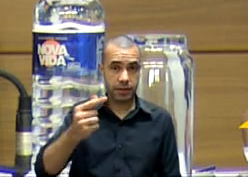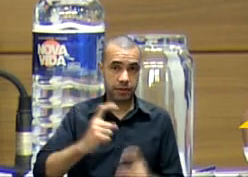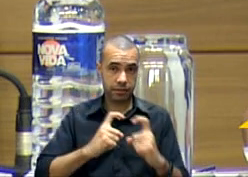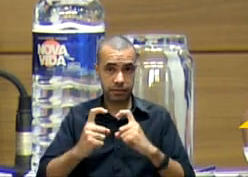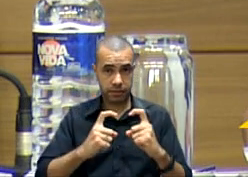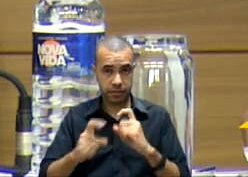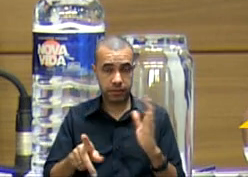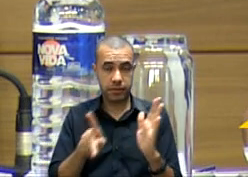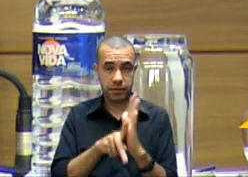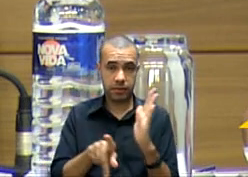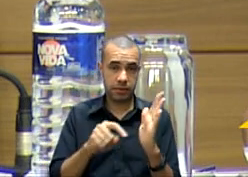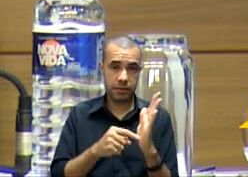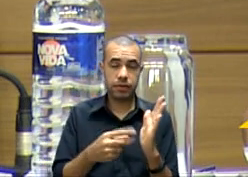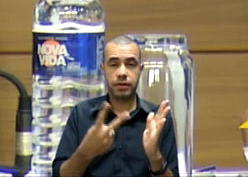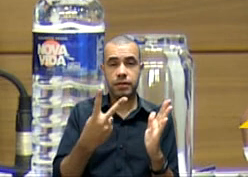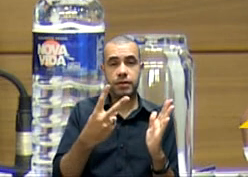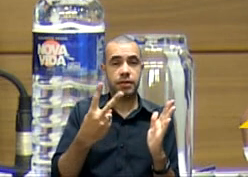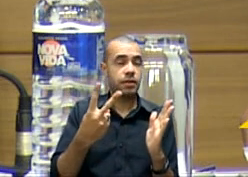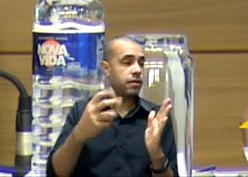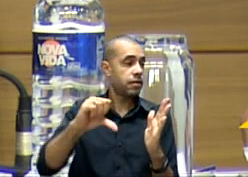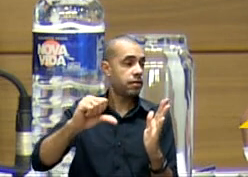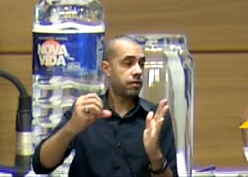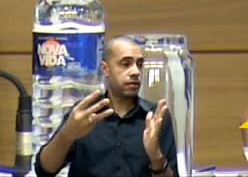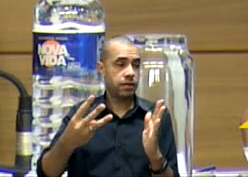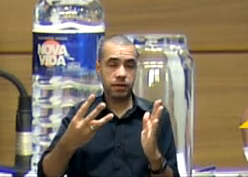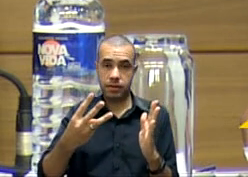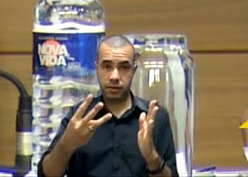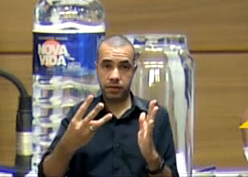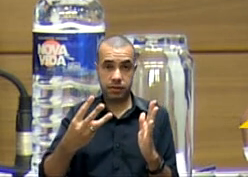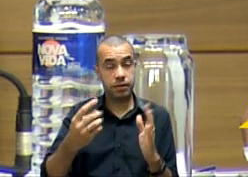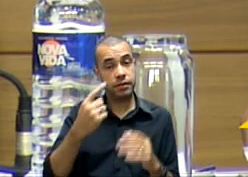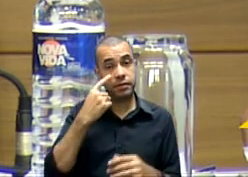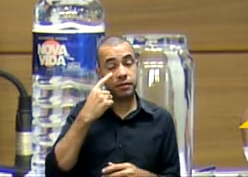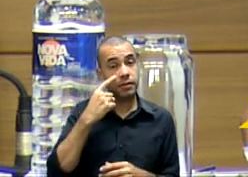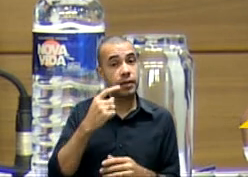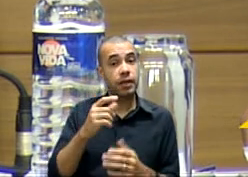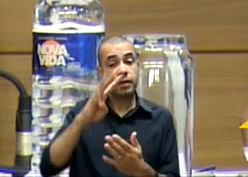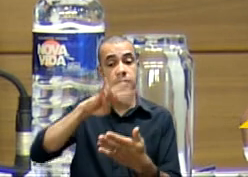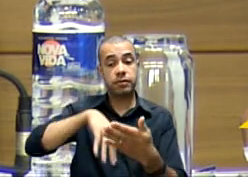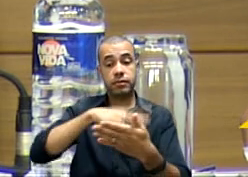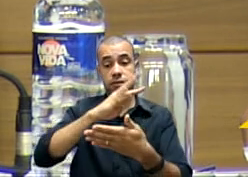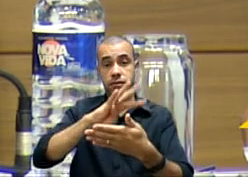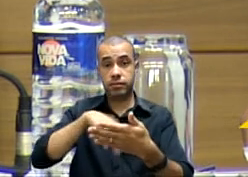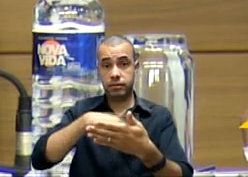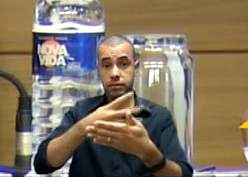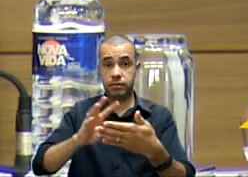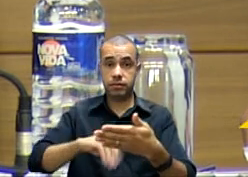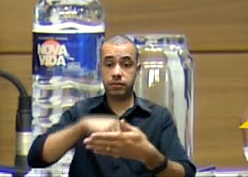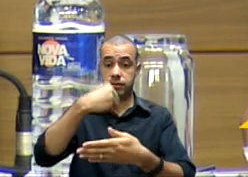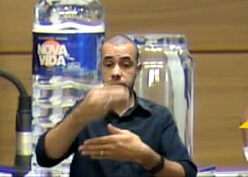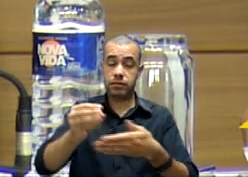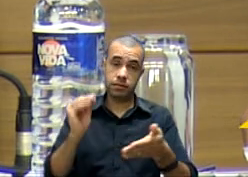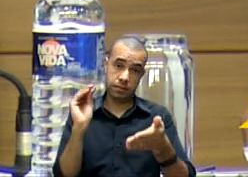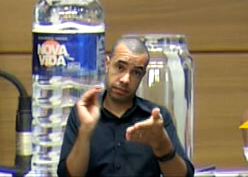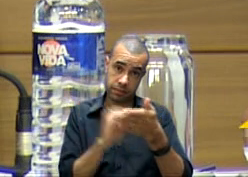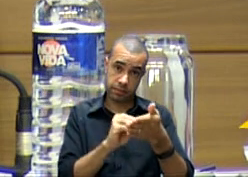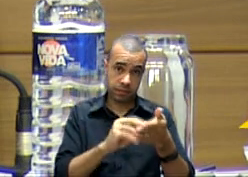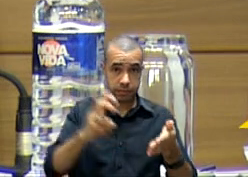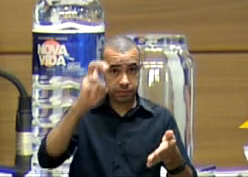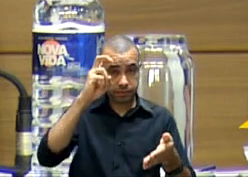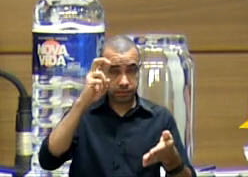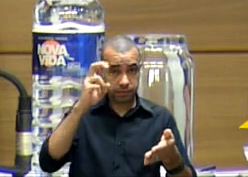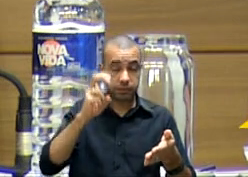233/2019, vereador Anselmo Rolim Neto, institui no calendário oficial do município de Sorocaba a Semana Municipal da Saúde Mental e da Outras